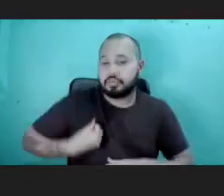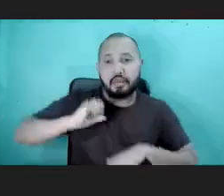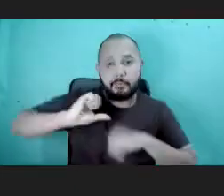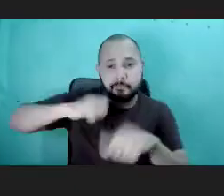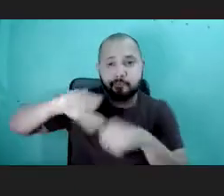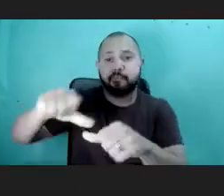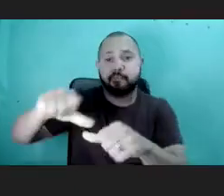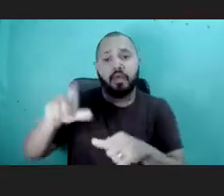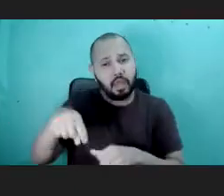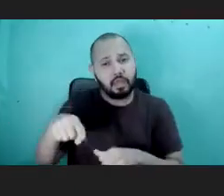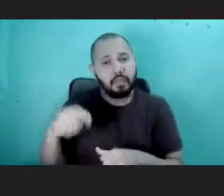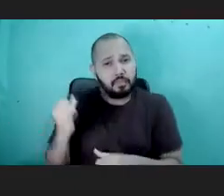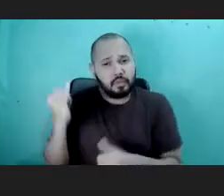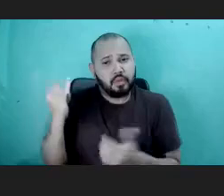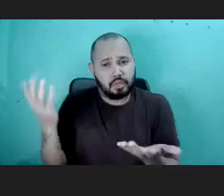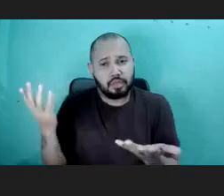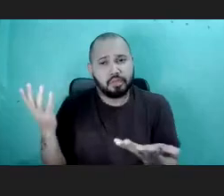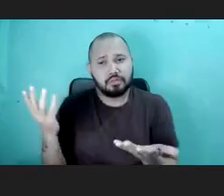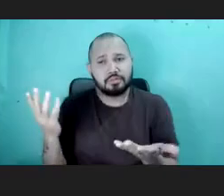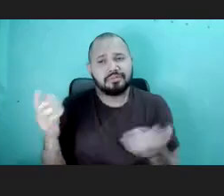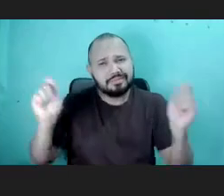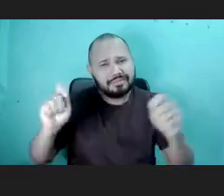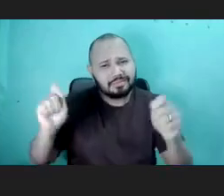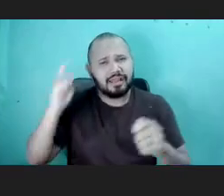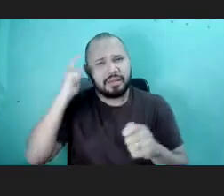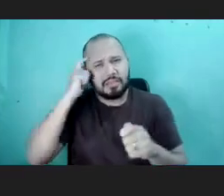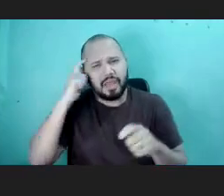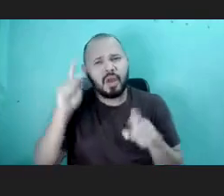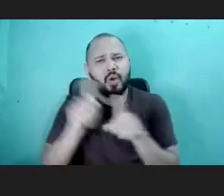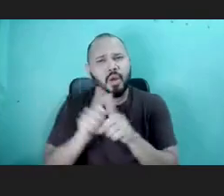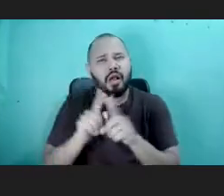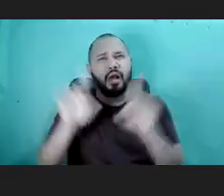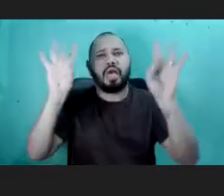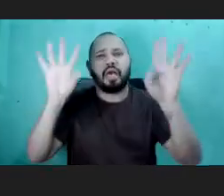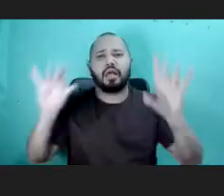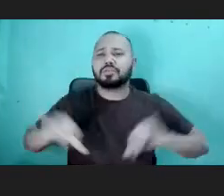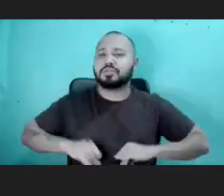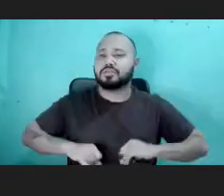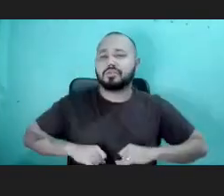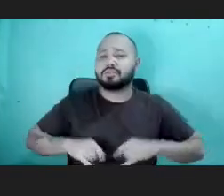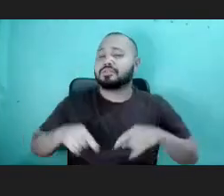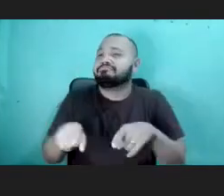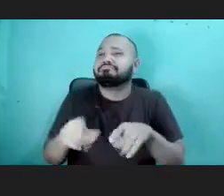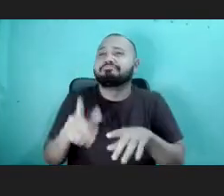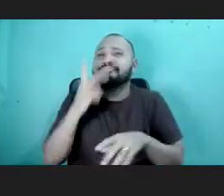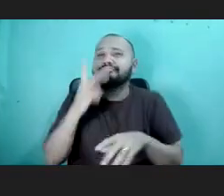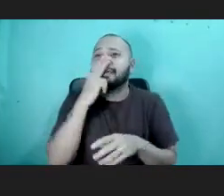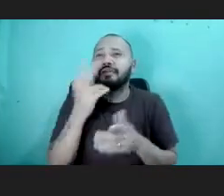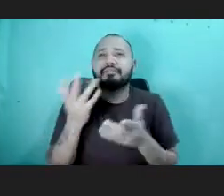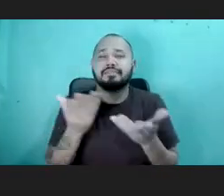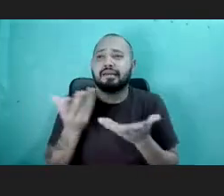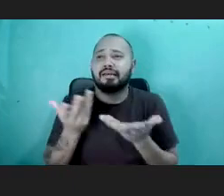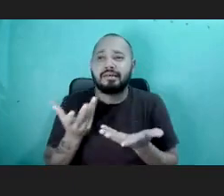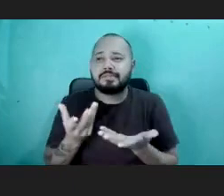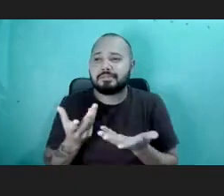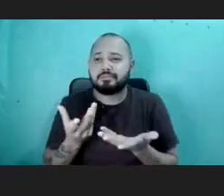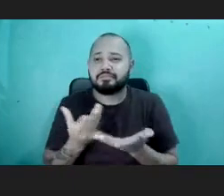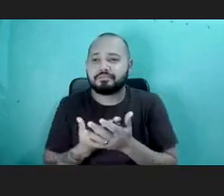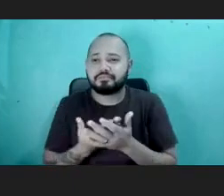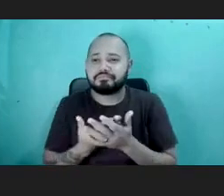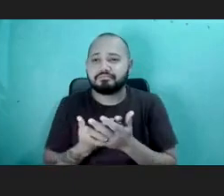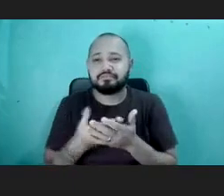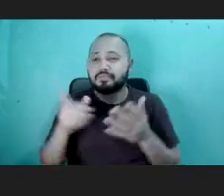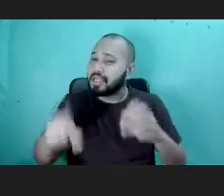importantes que dá para pensar nesse sofrimento inerente como um sofrimento, né, que é um